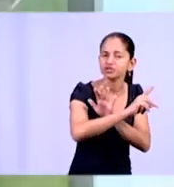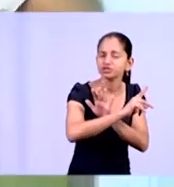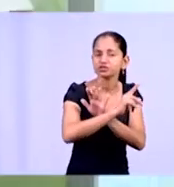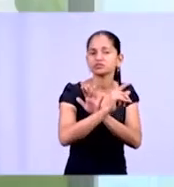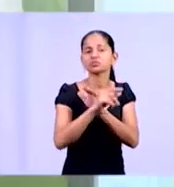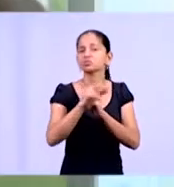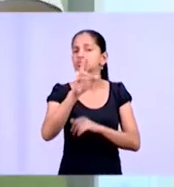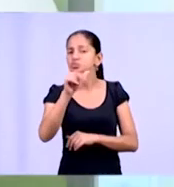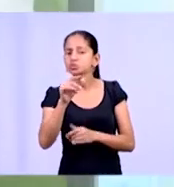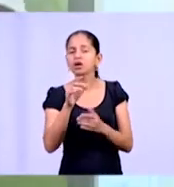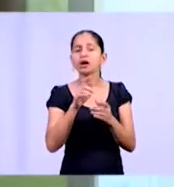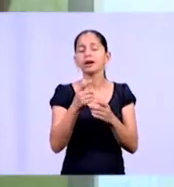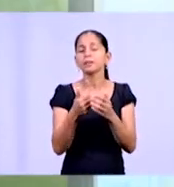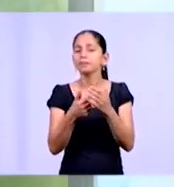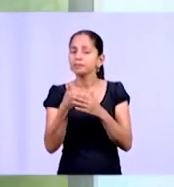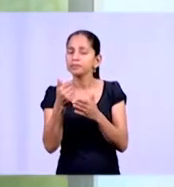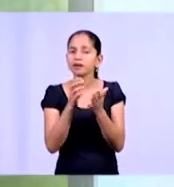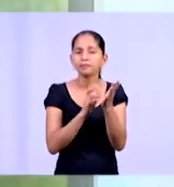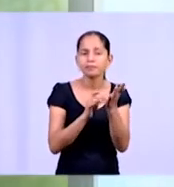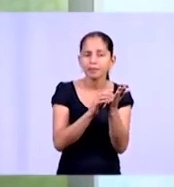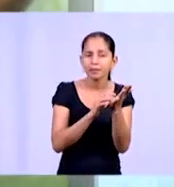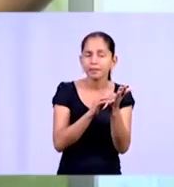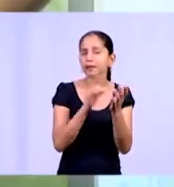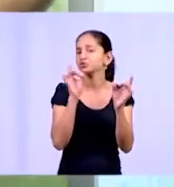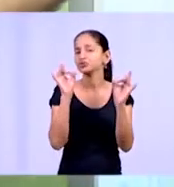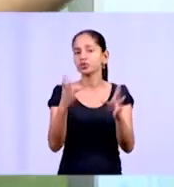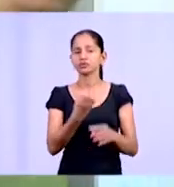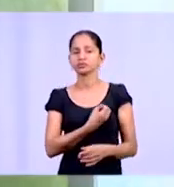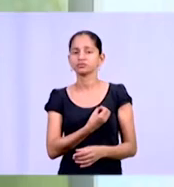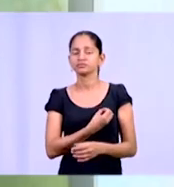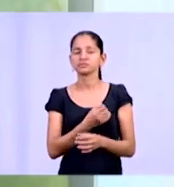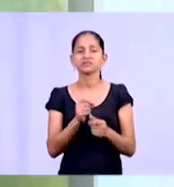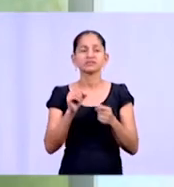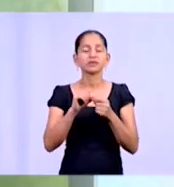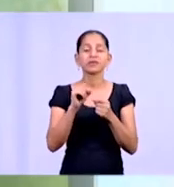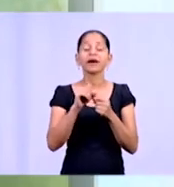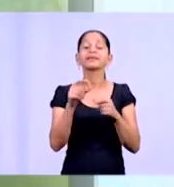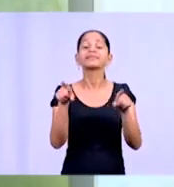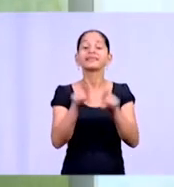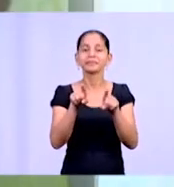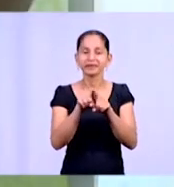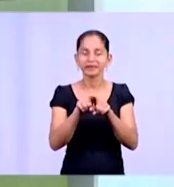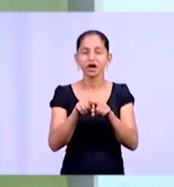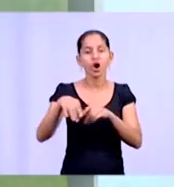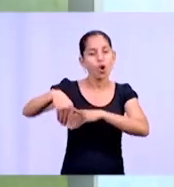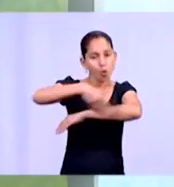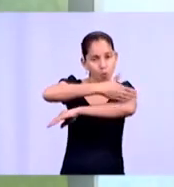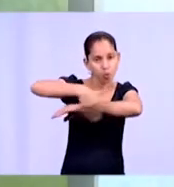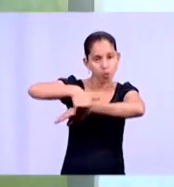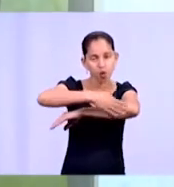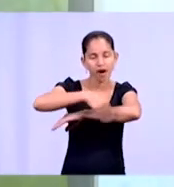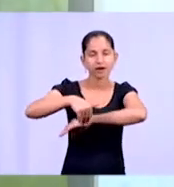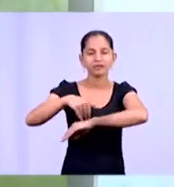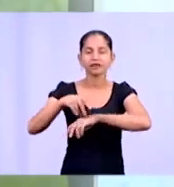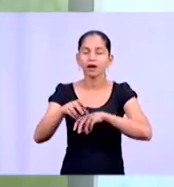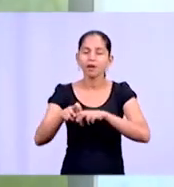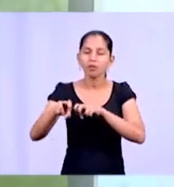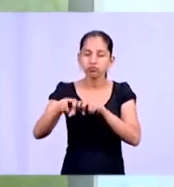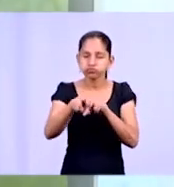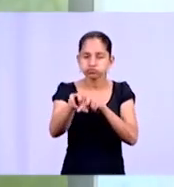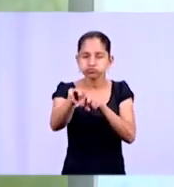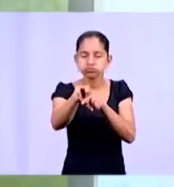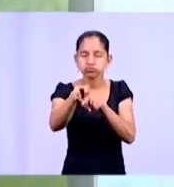objetivo calcular. As placas-mães que a Intel fazia era para controlar semáforos, né? Lá aqui onde passa os carros, nas